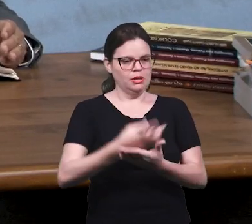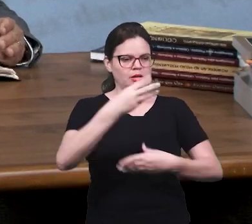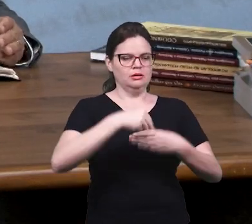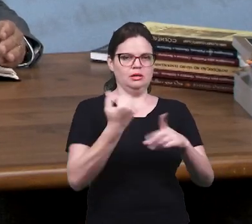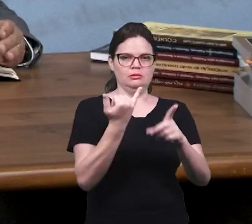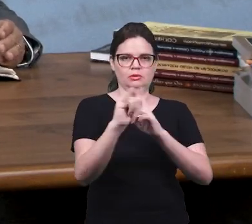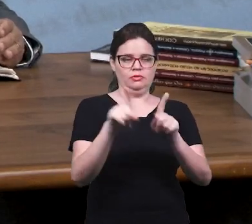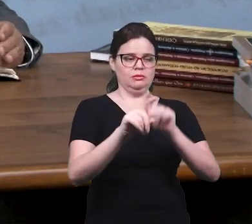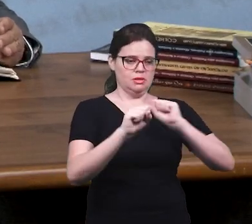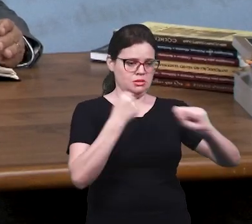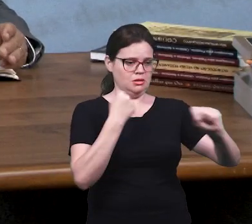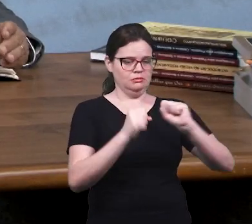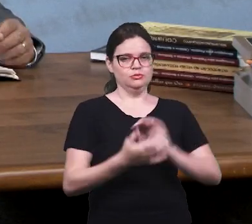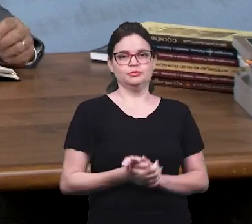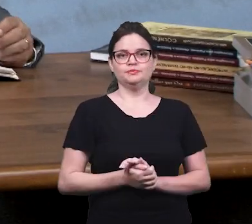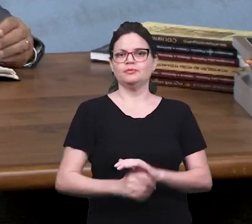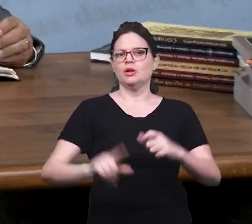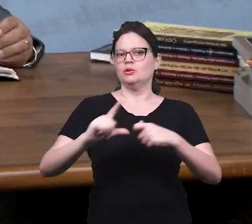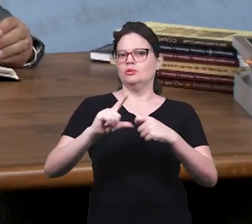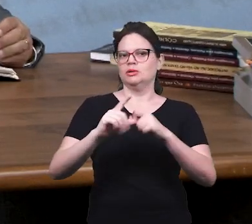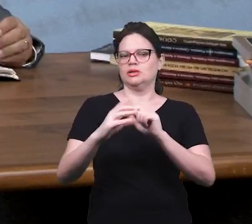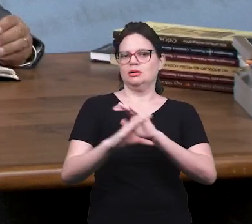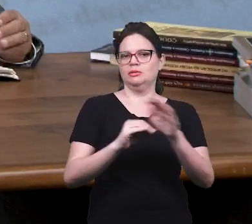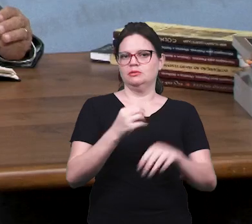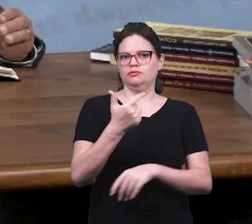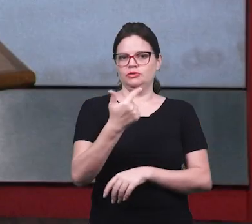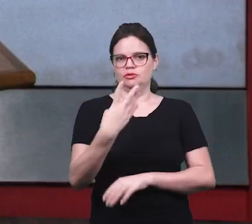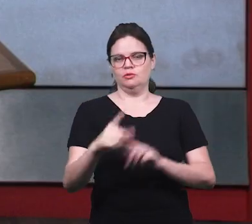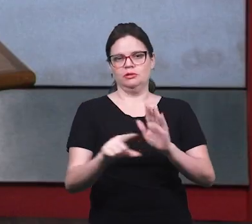Lucas 24, 44.